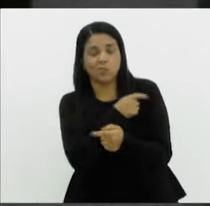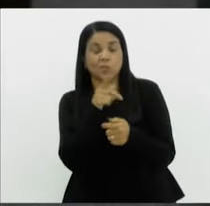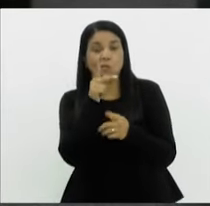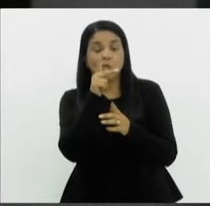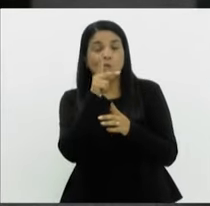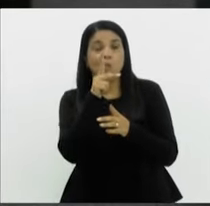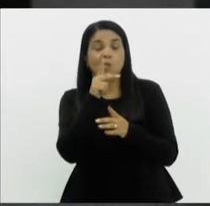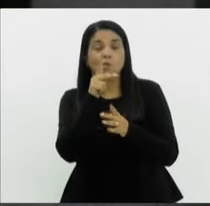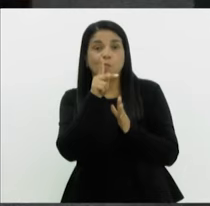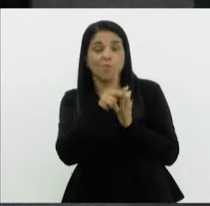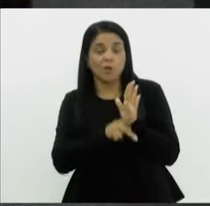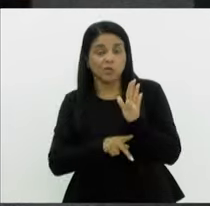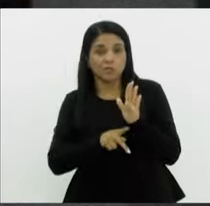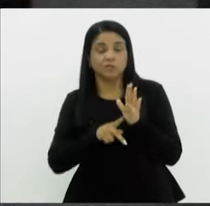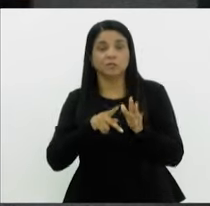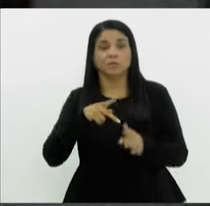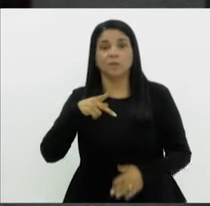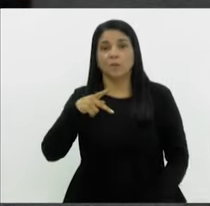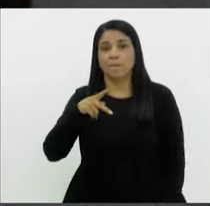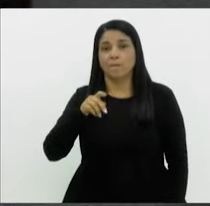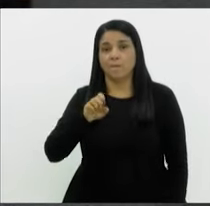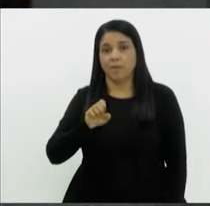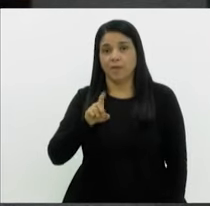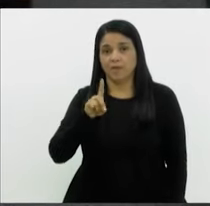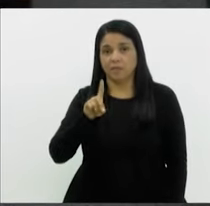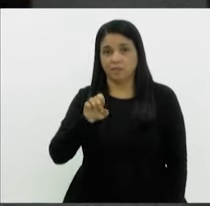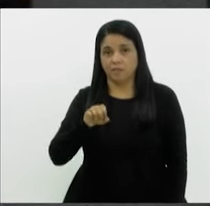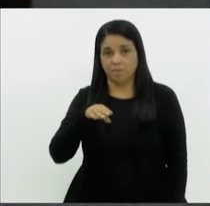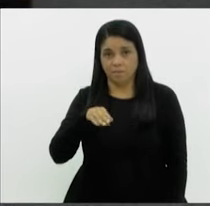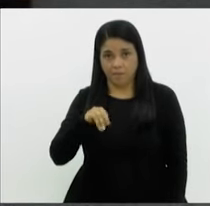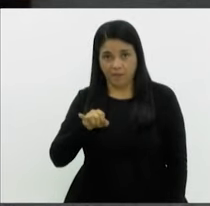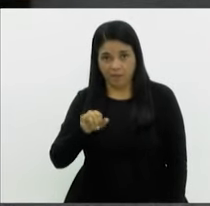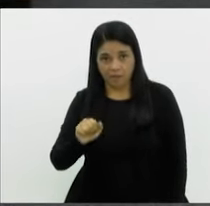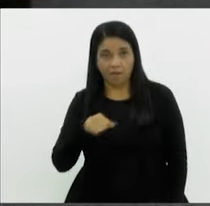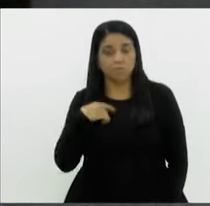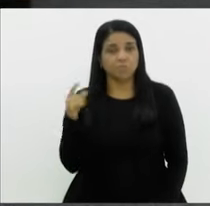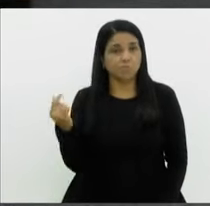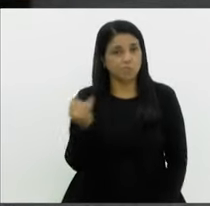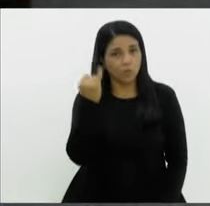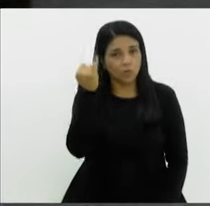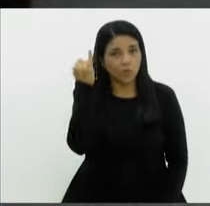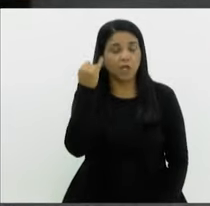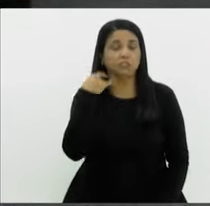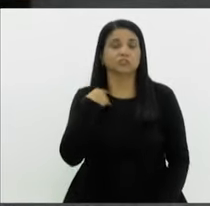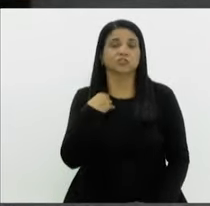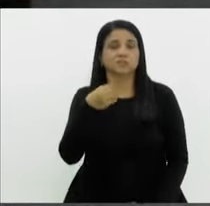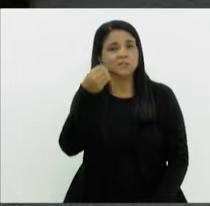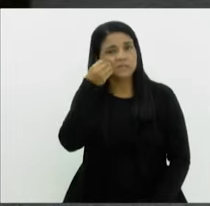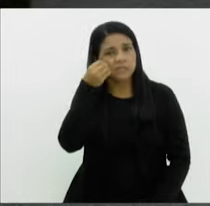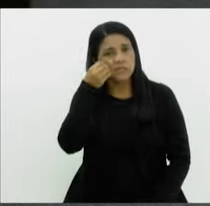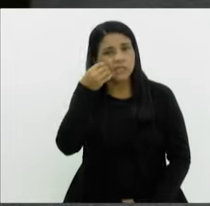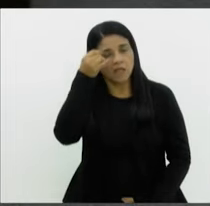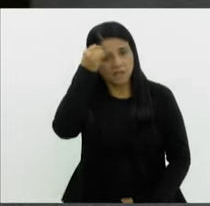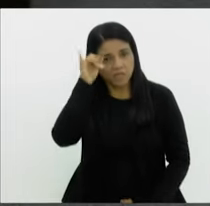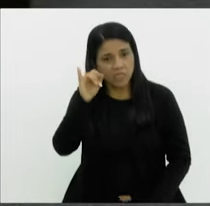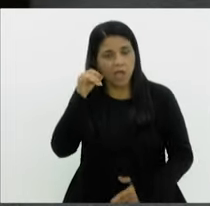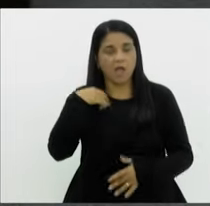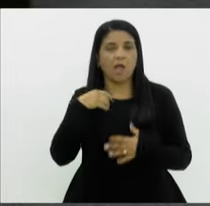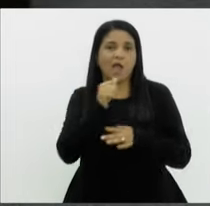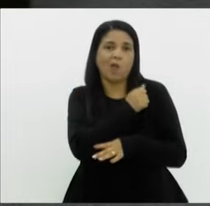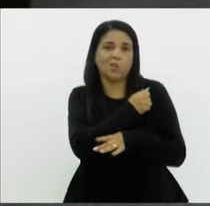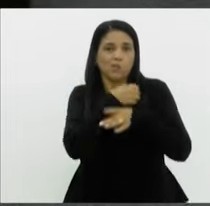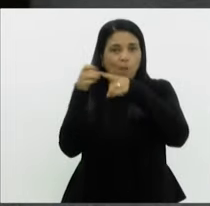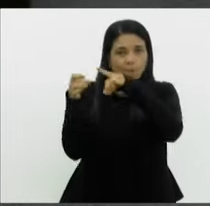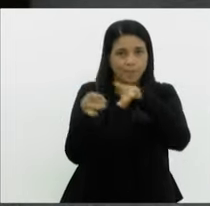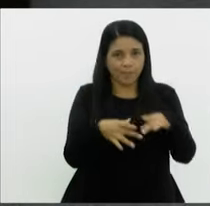Meia, é um projeto importante, tenta combater a evasão escolar. Eu vejo, deputada Célia